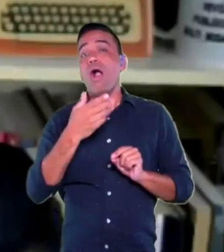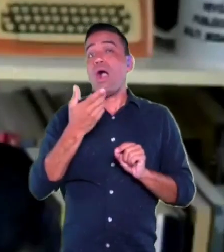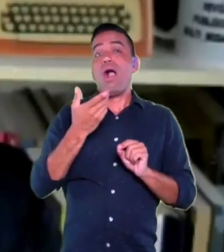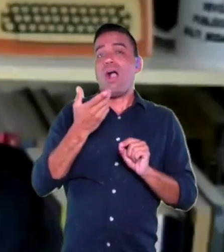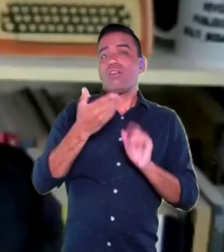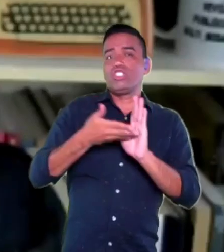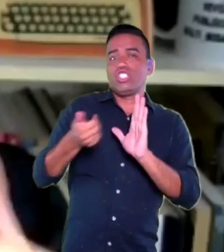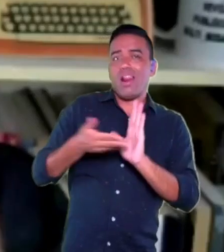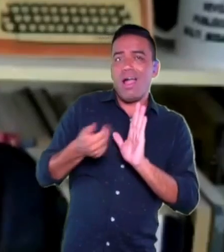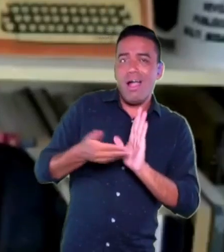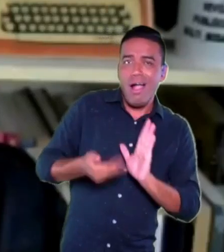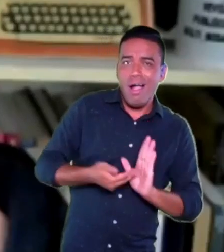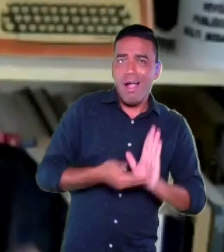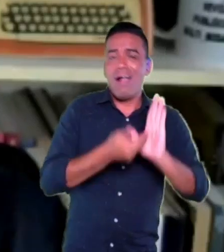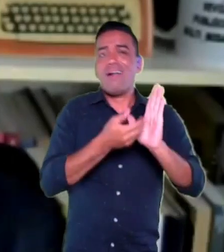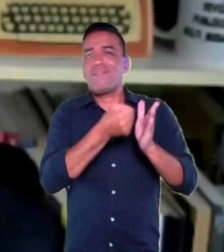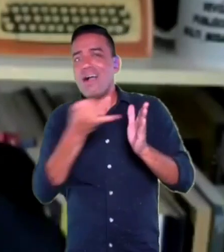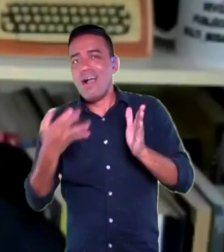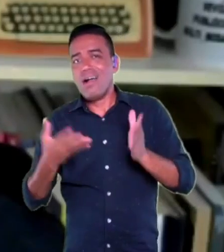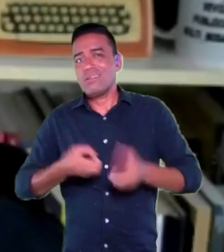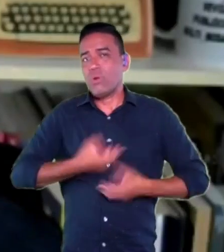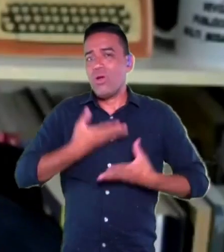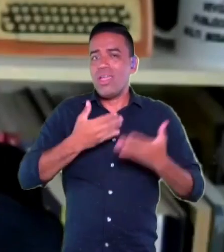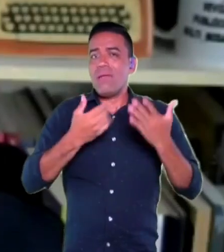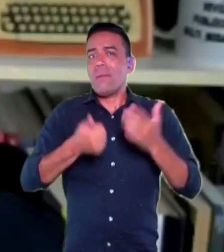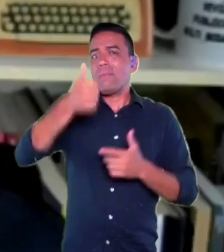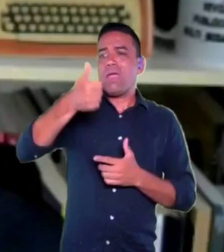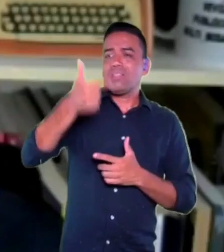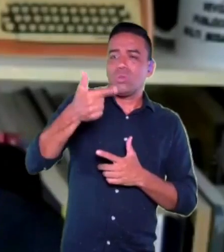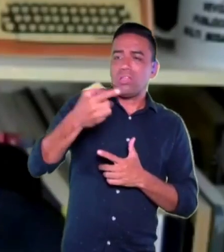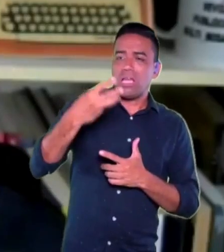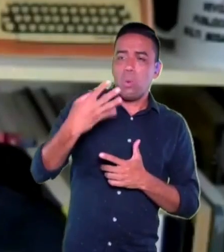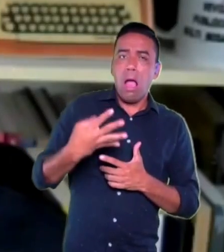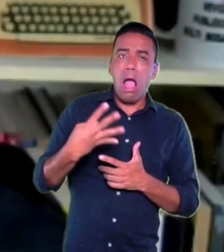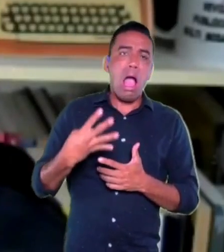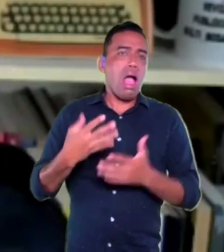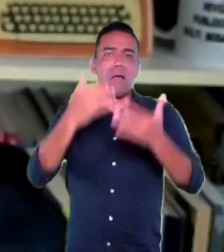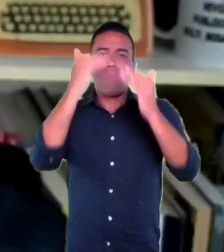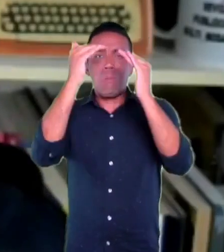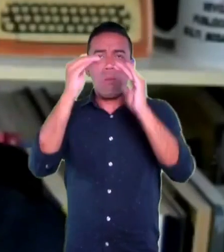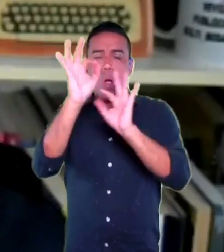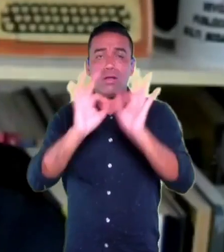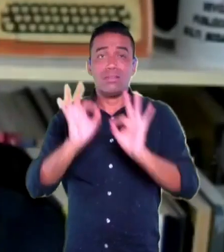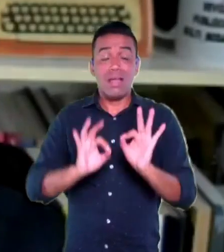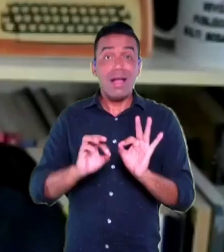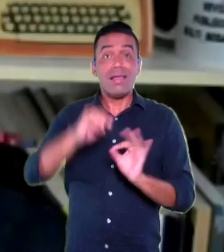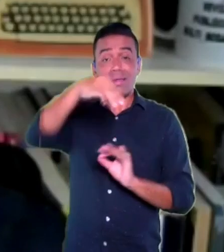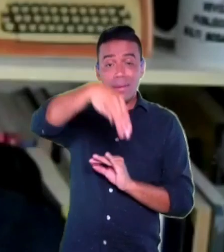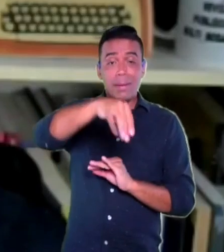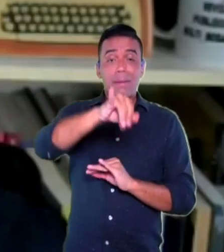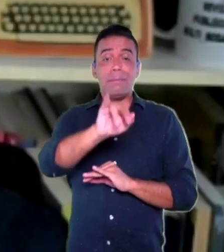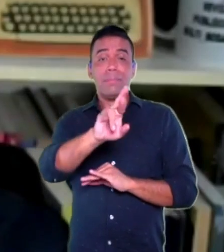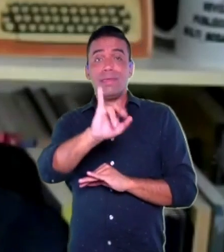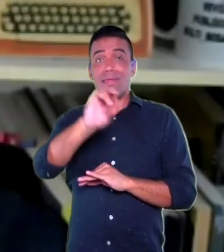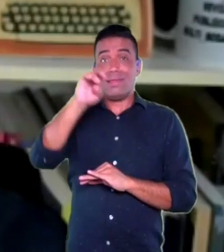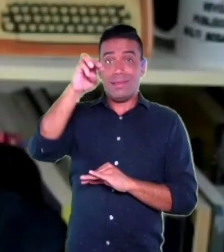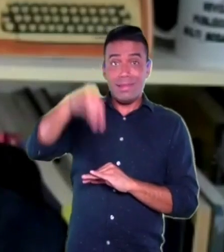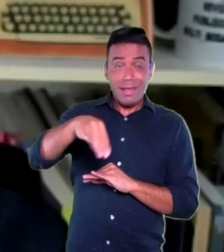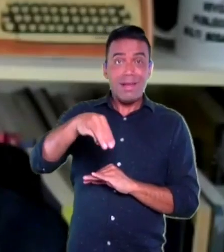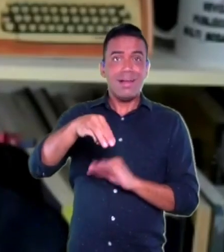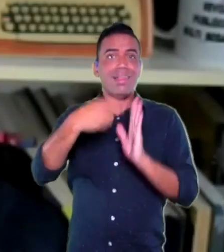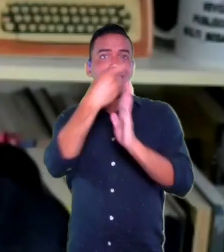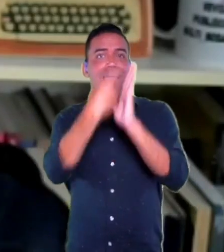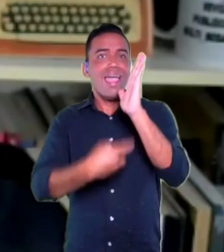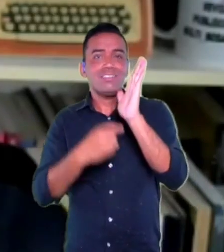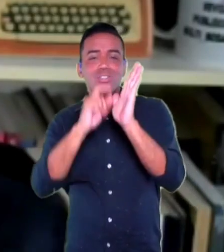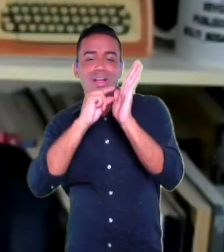monte, né, a ordem dos poemas e tudo, e a Miriam escreveu o textinho de orelha do livro, né, que